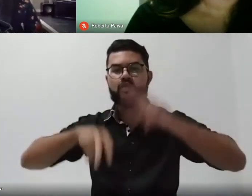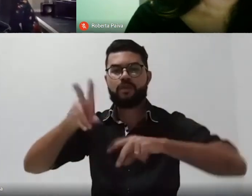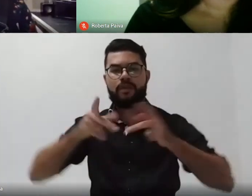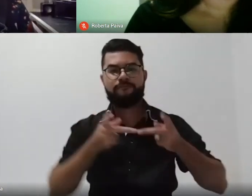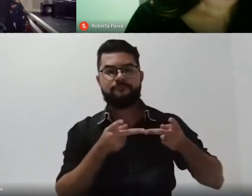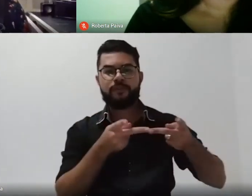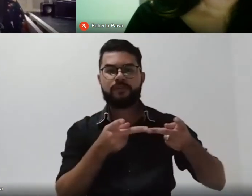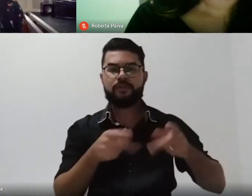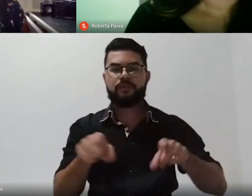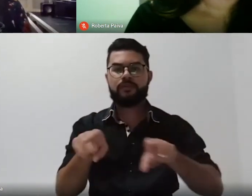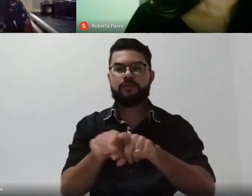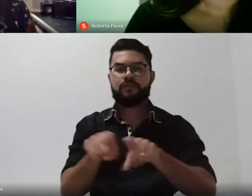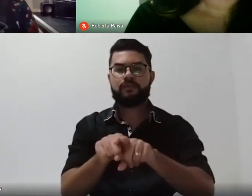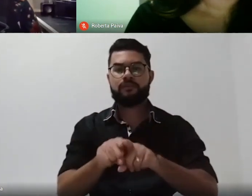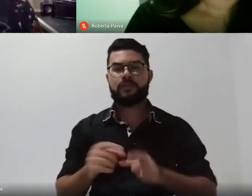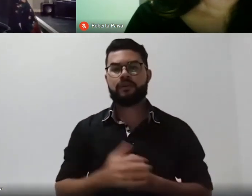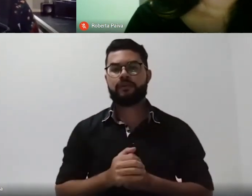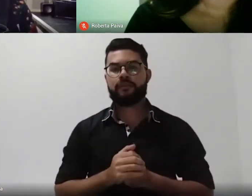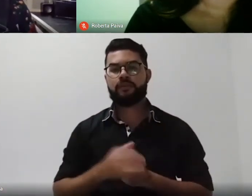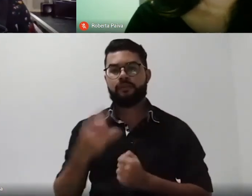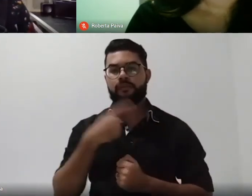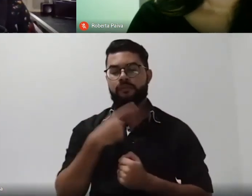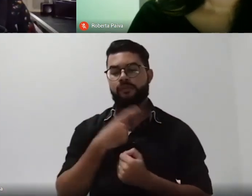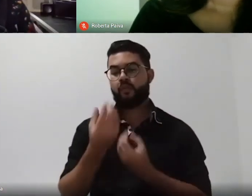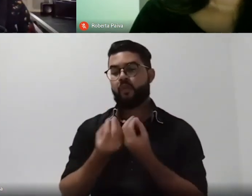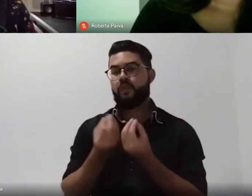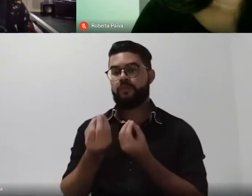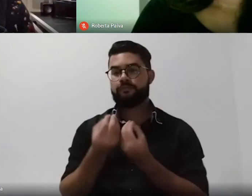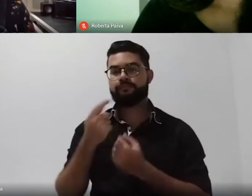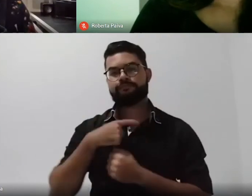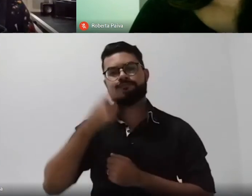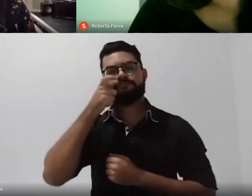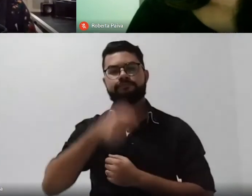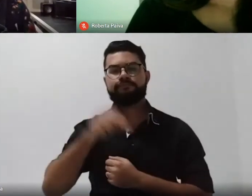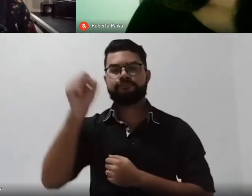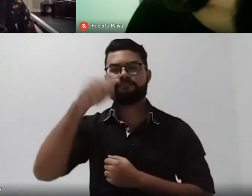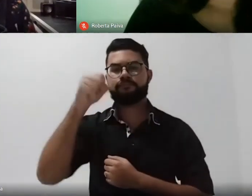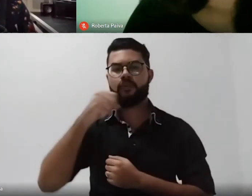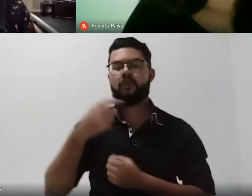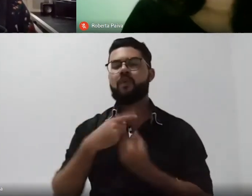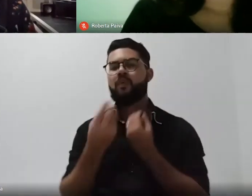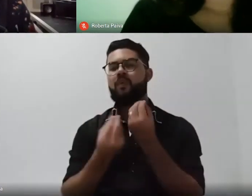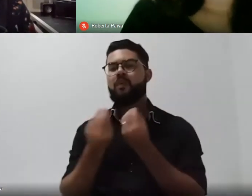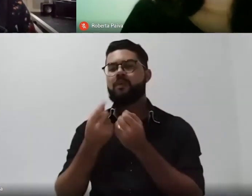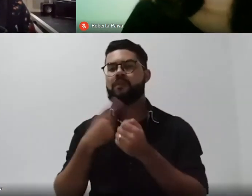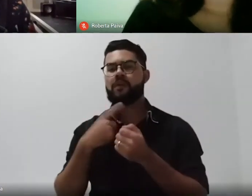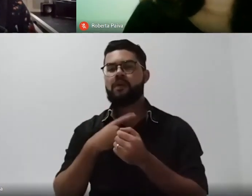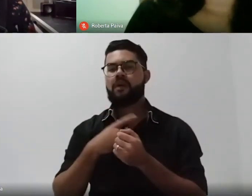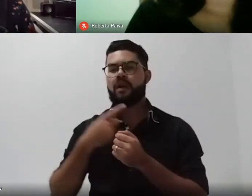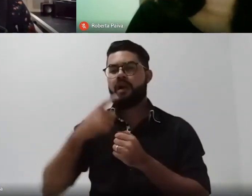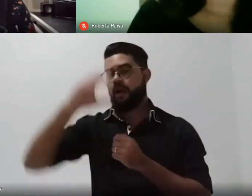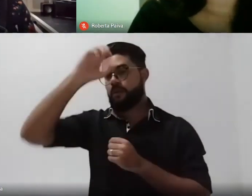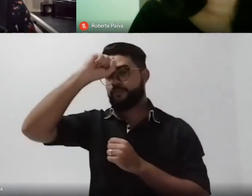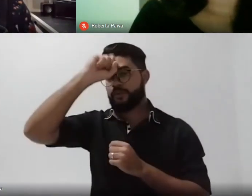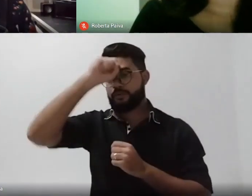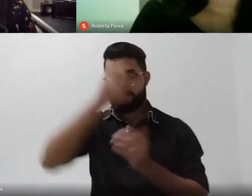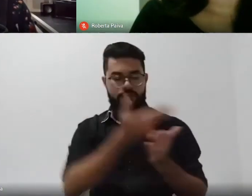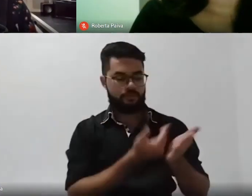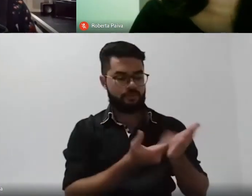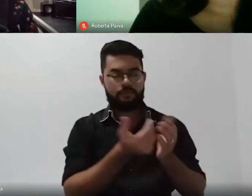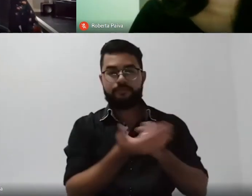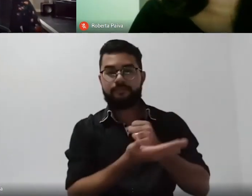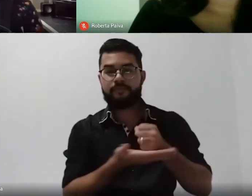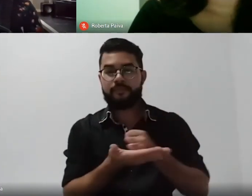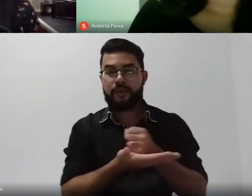quer passar, né? Eu achei isso aí bem interessante. Foge daquela caixa de aprender desenho básico e técnico a